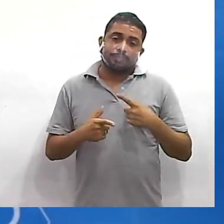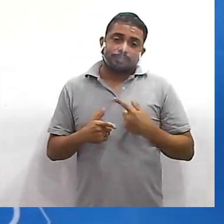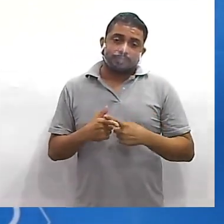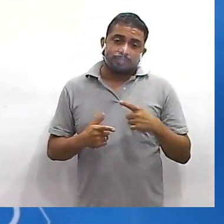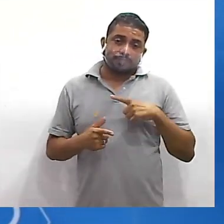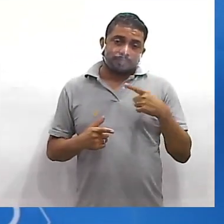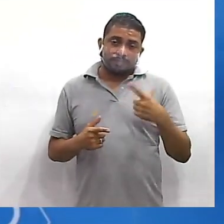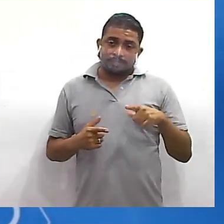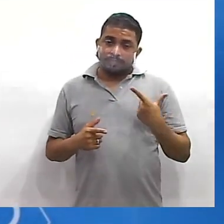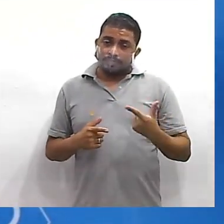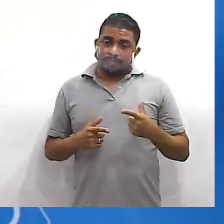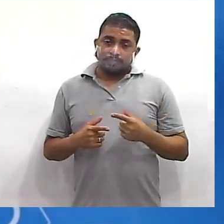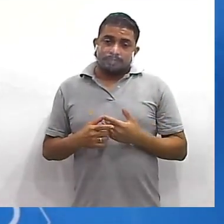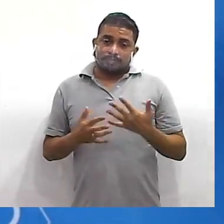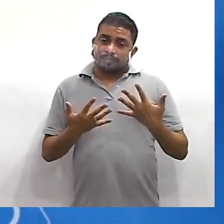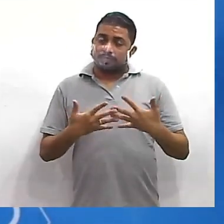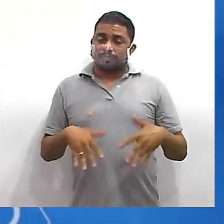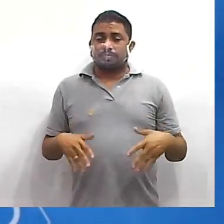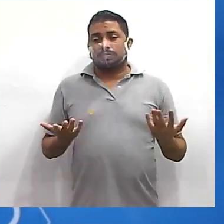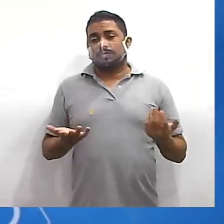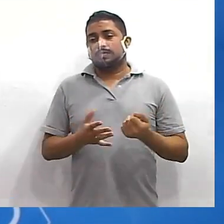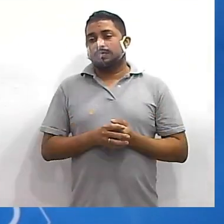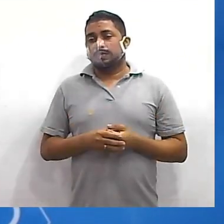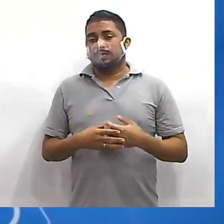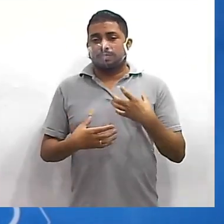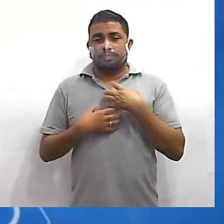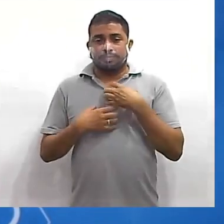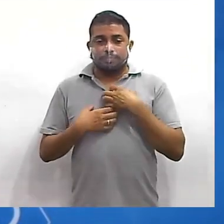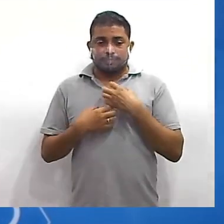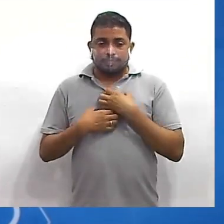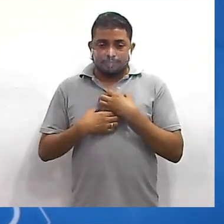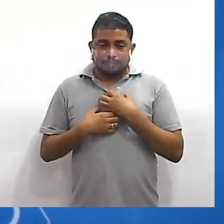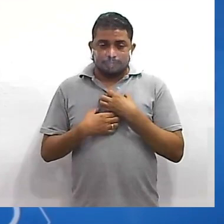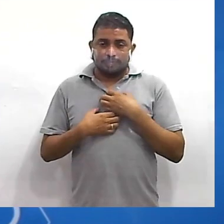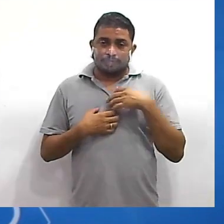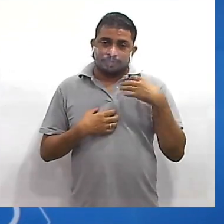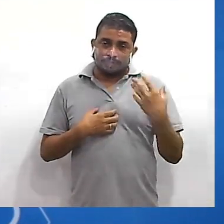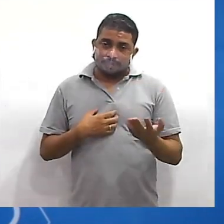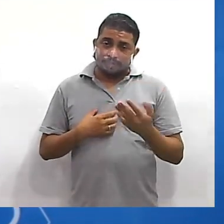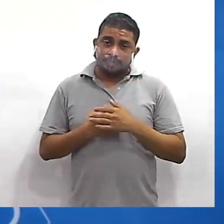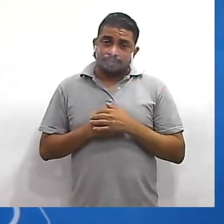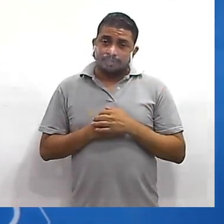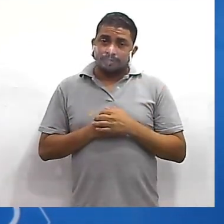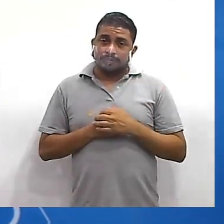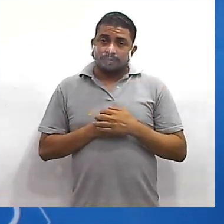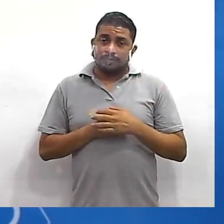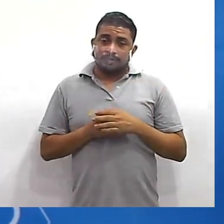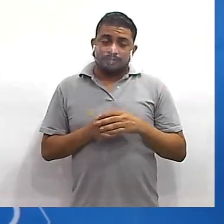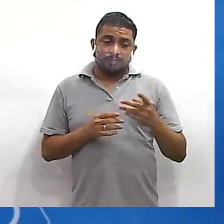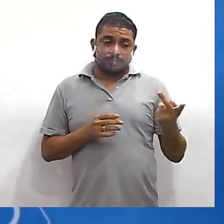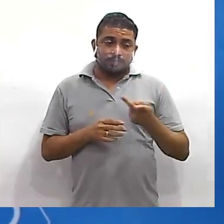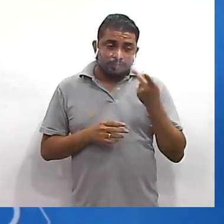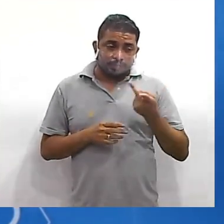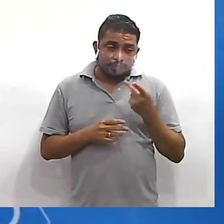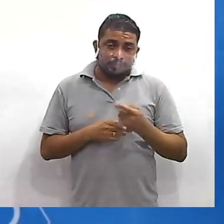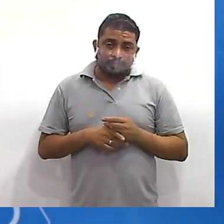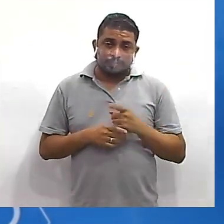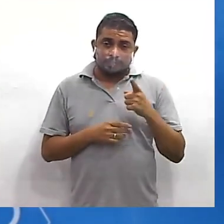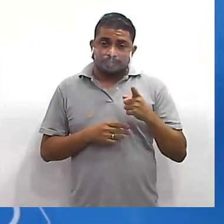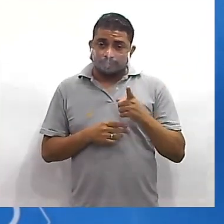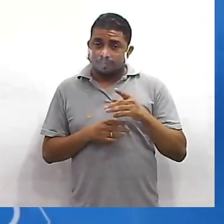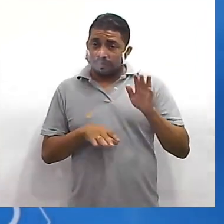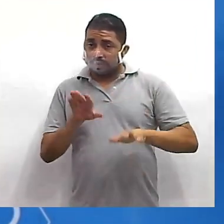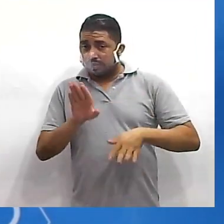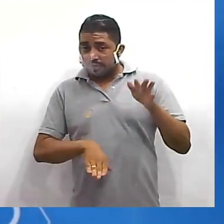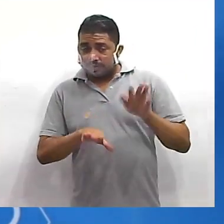não ter maturidade comportamental. Que é essa situação em que Cris expôs de você, às vezes,